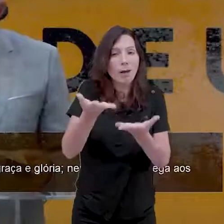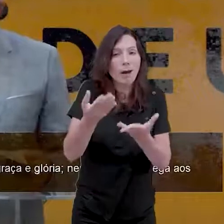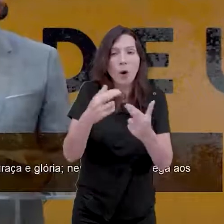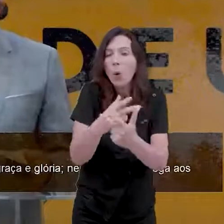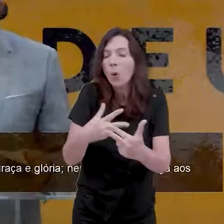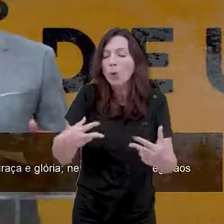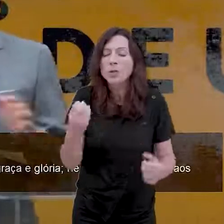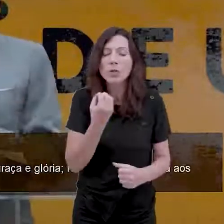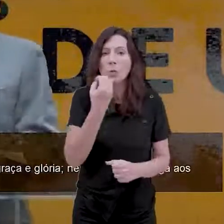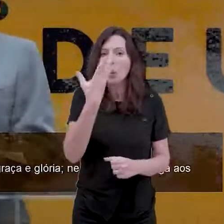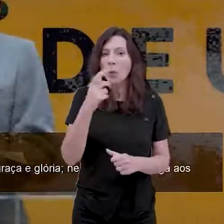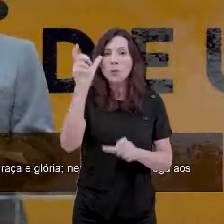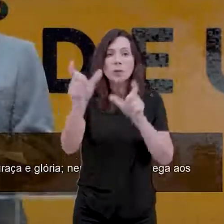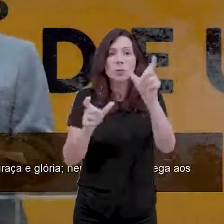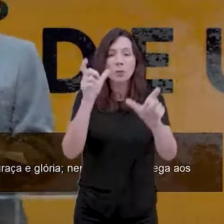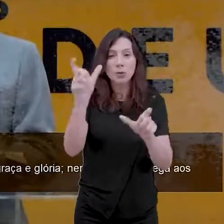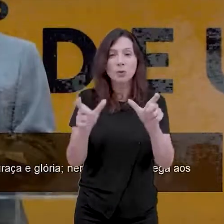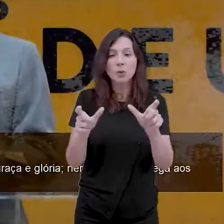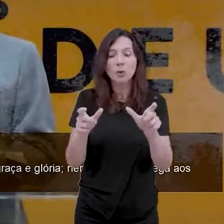que andam retamente.